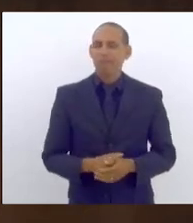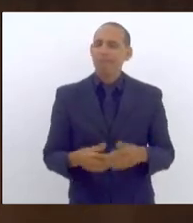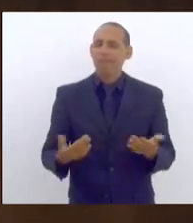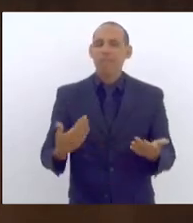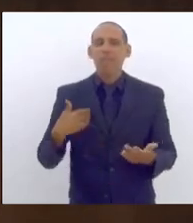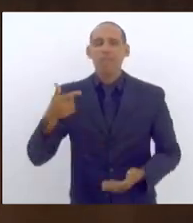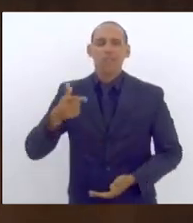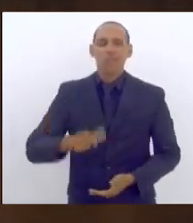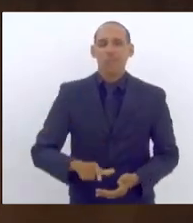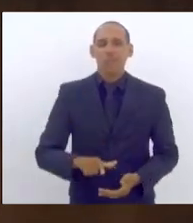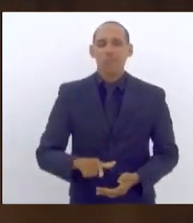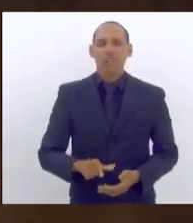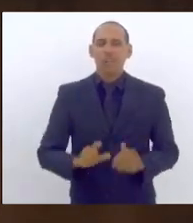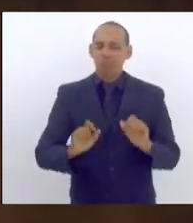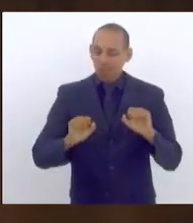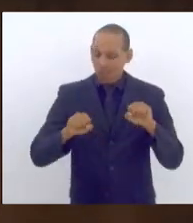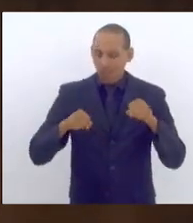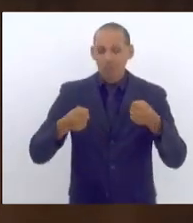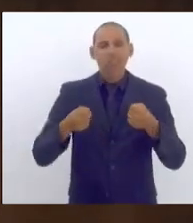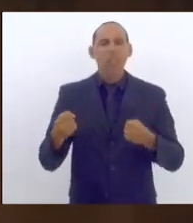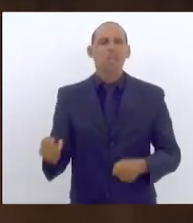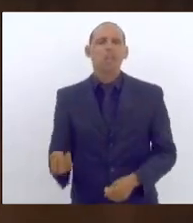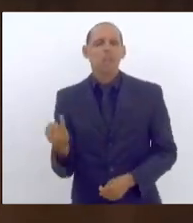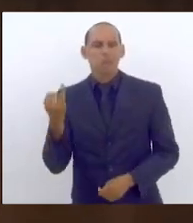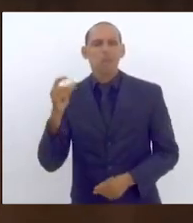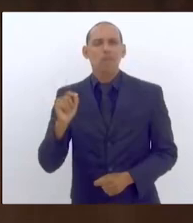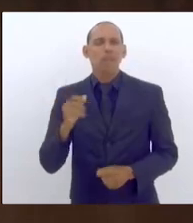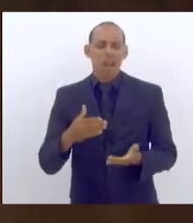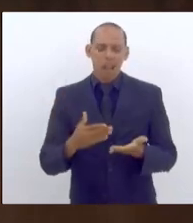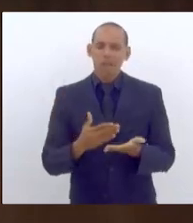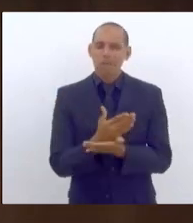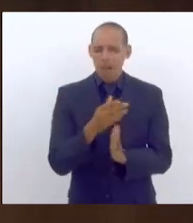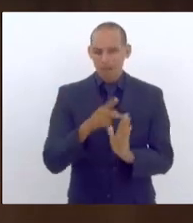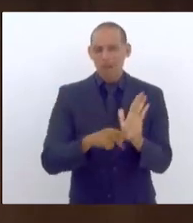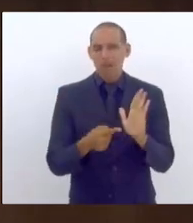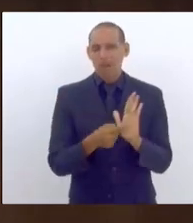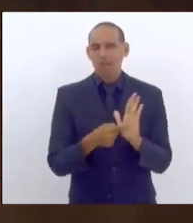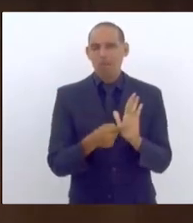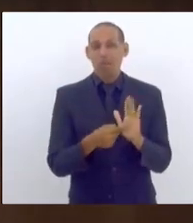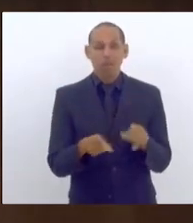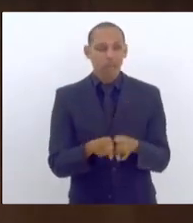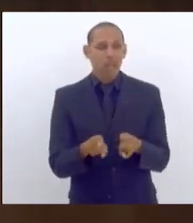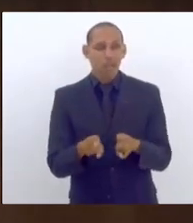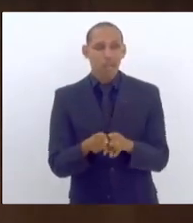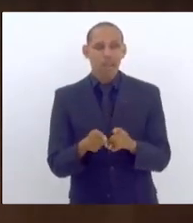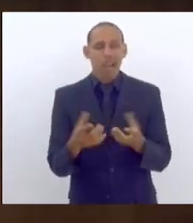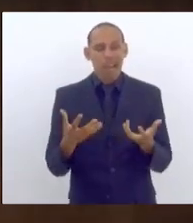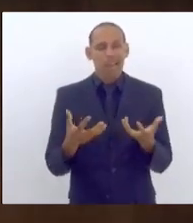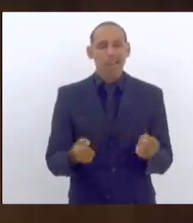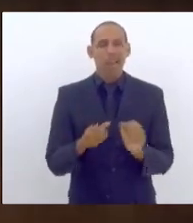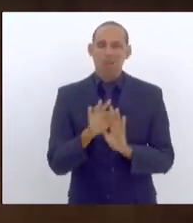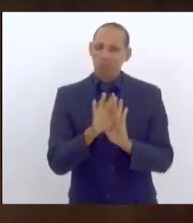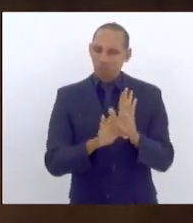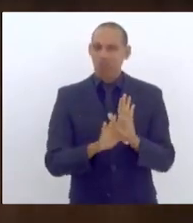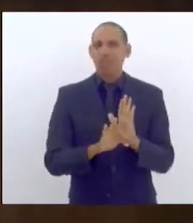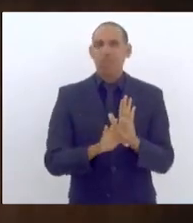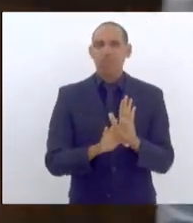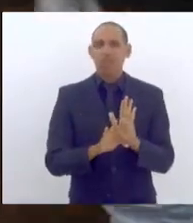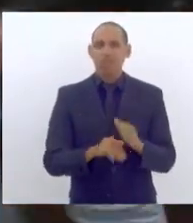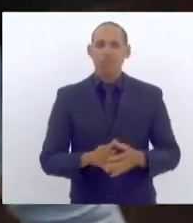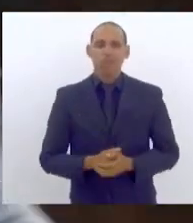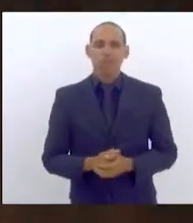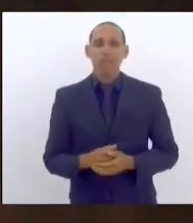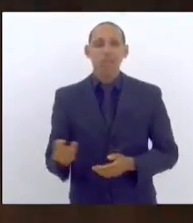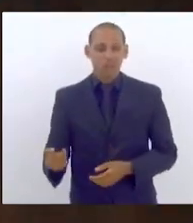queria mais uma vez reafirmar a importância da aprovação desse projeto, a importância da adoção desse formulário,